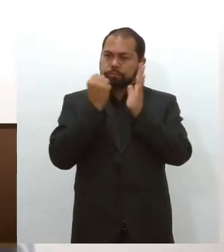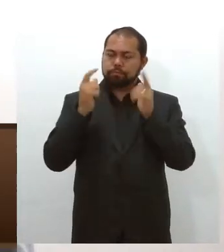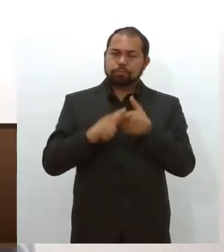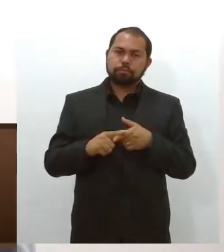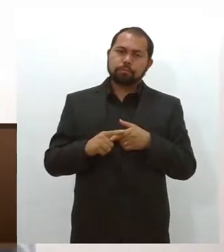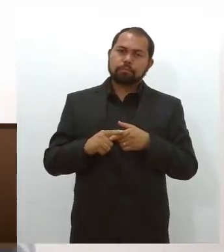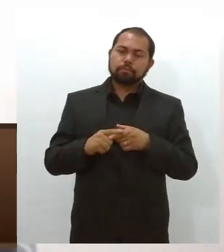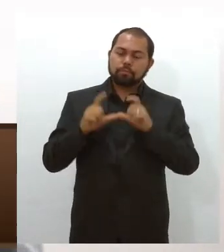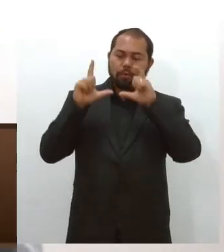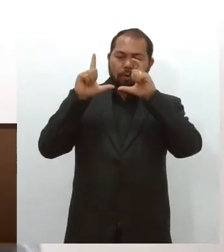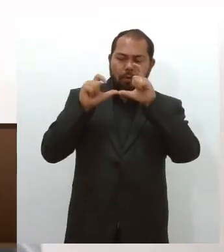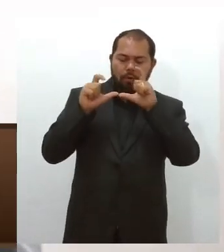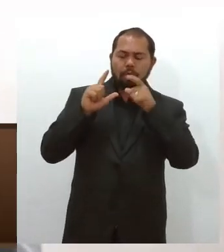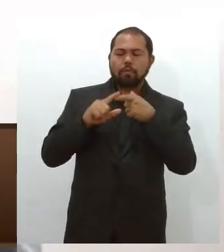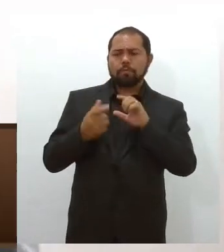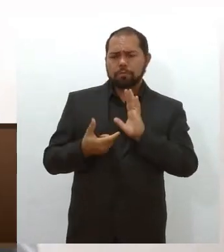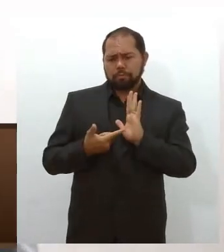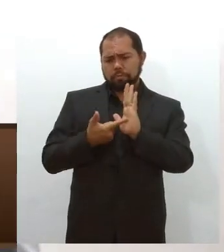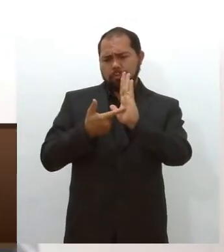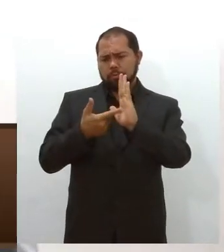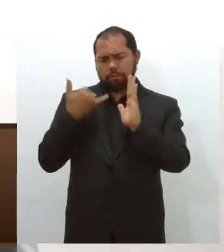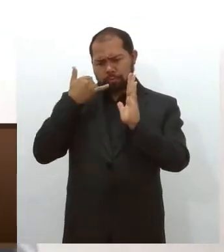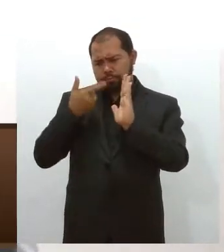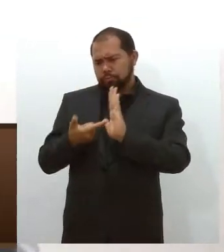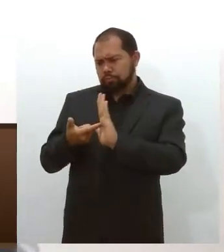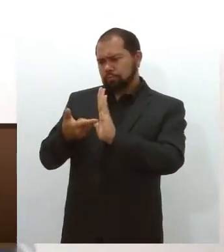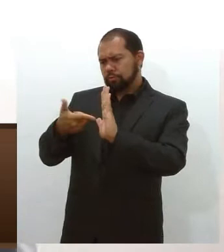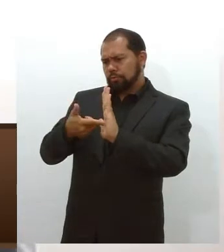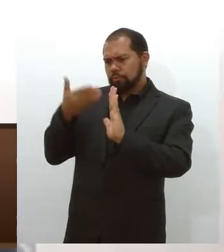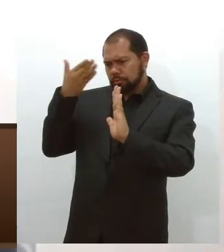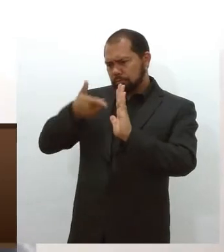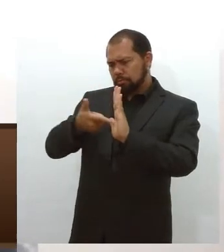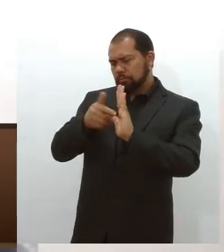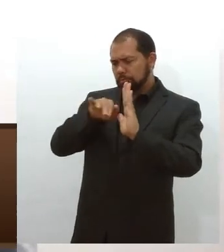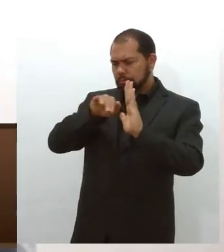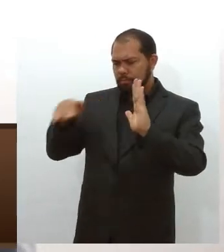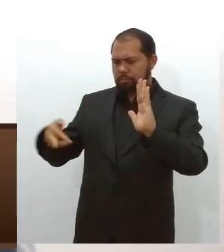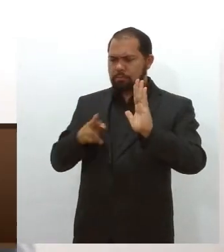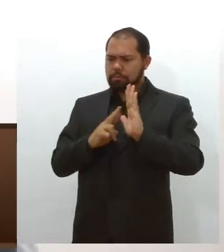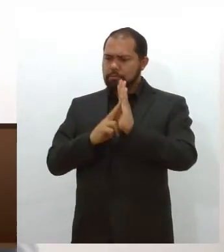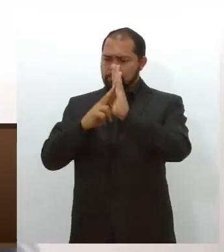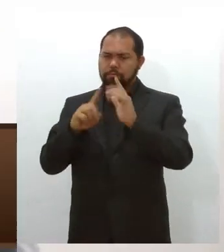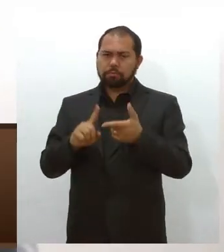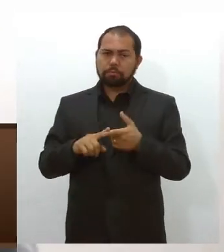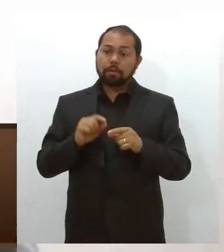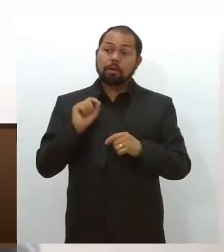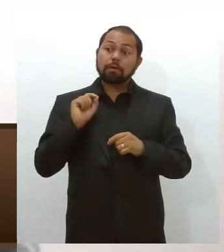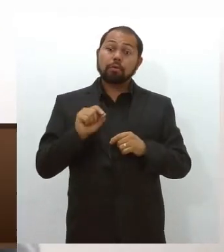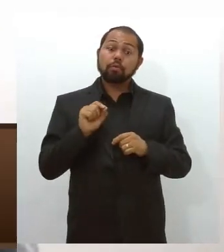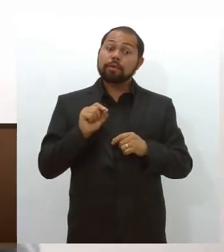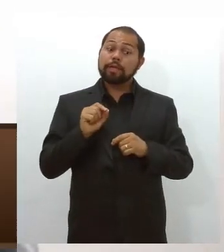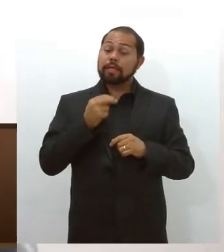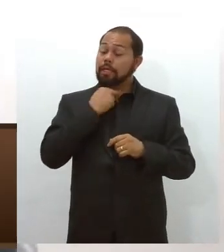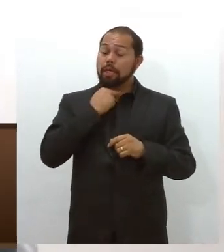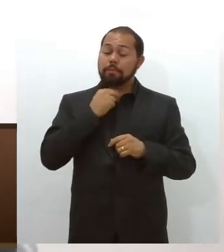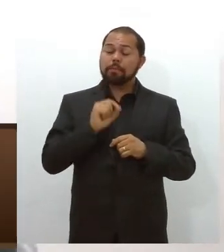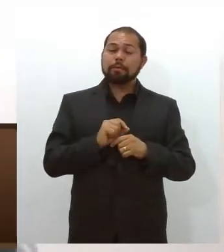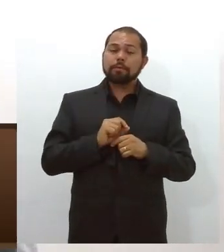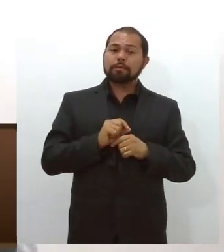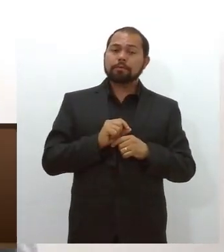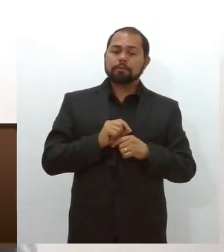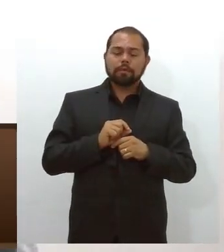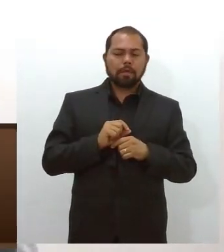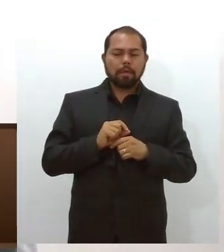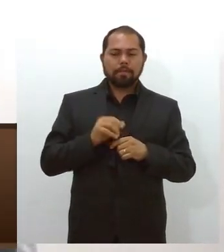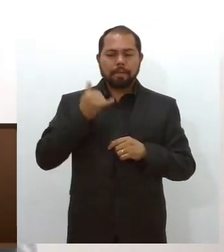e pode apresentá-lo ao mesário. Agora, o que não pode é levar o celular